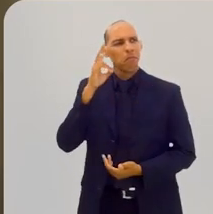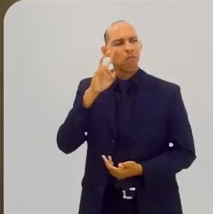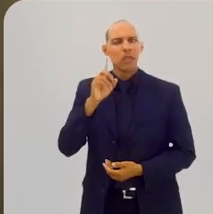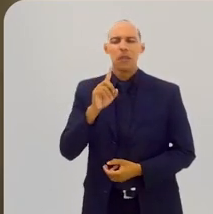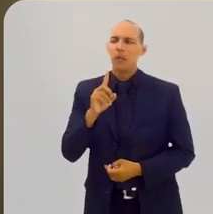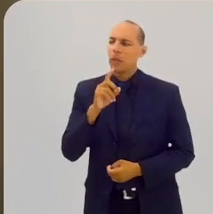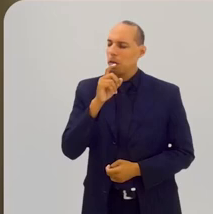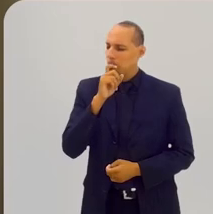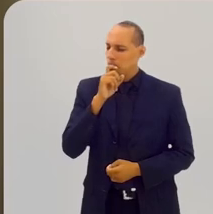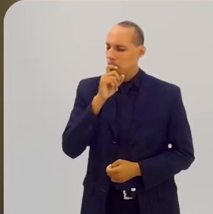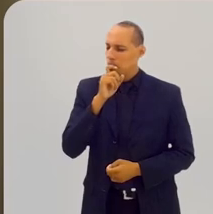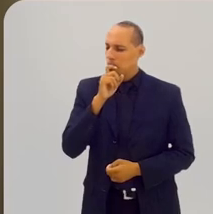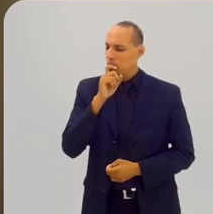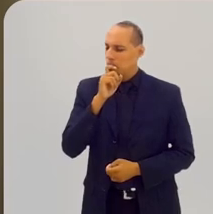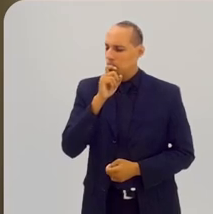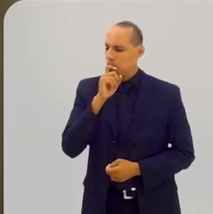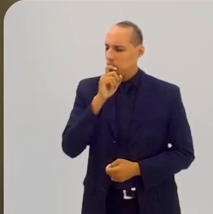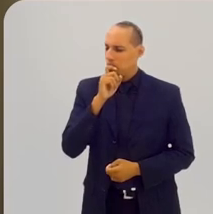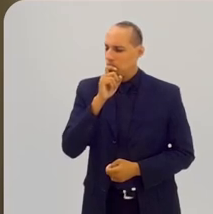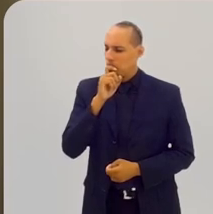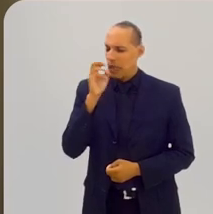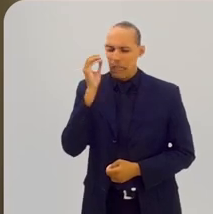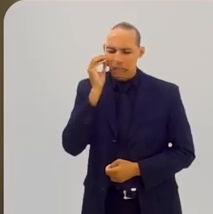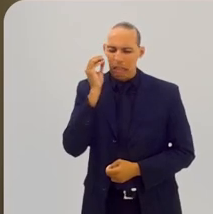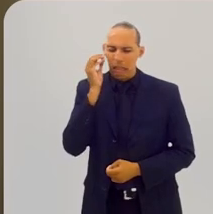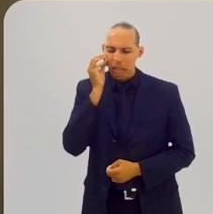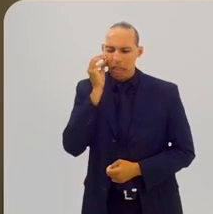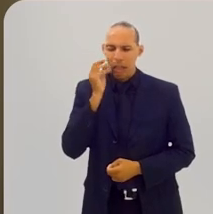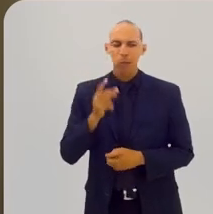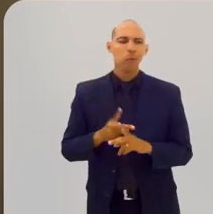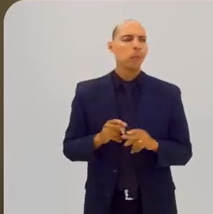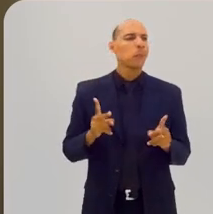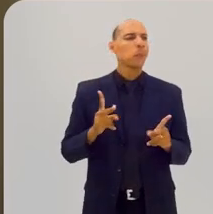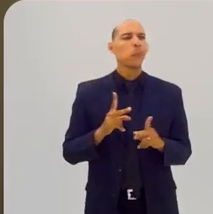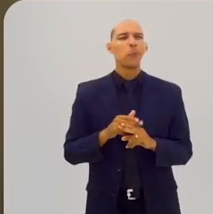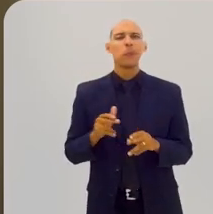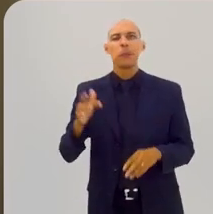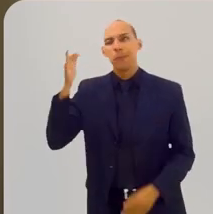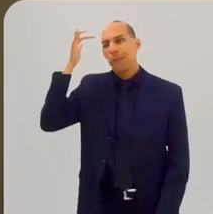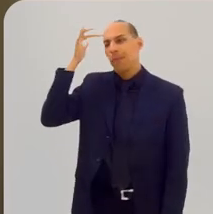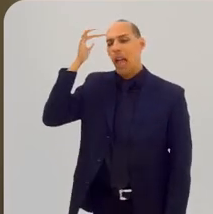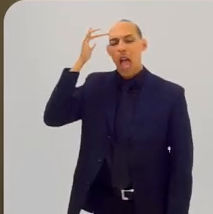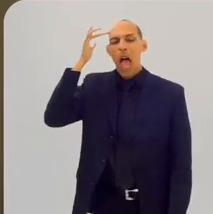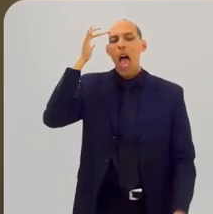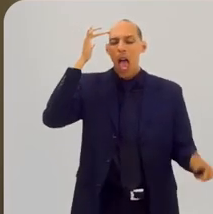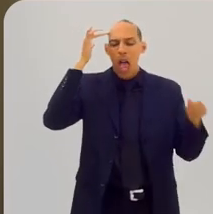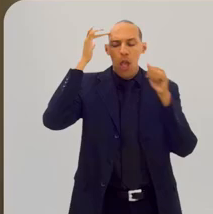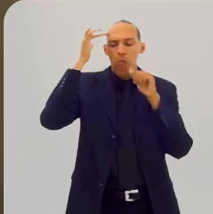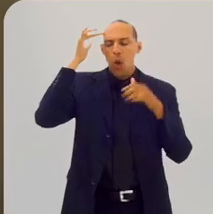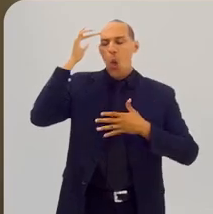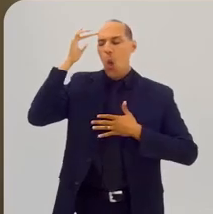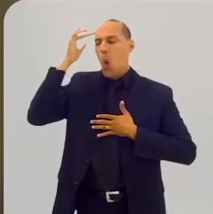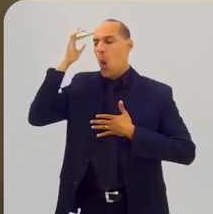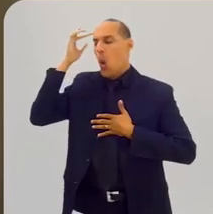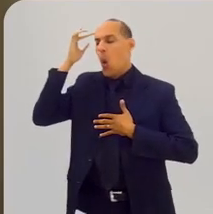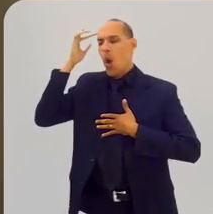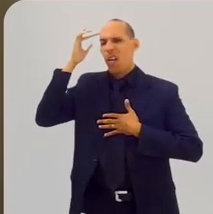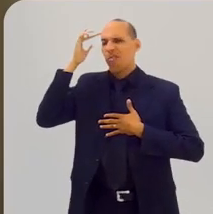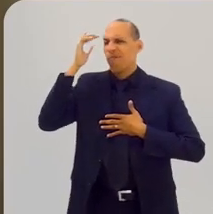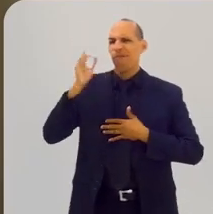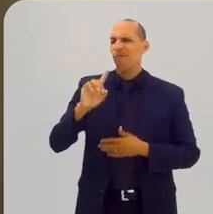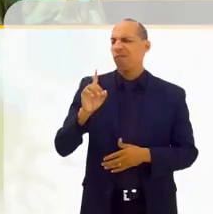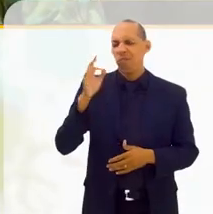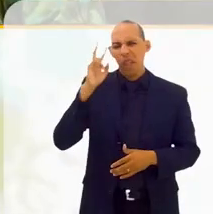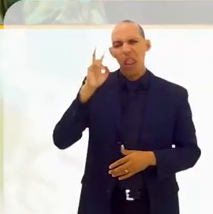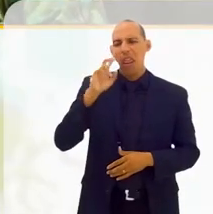me lembro de ter de ter tentado fingir interesse por alguma menina não